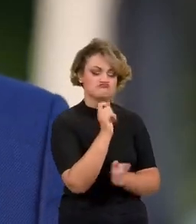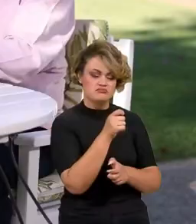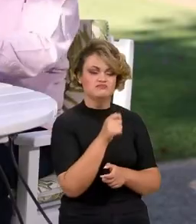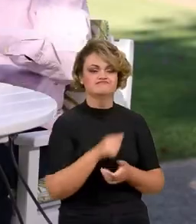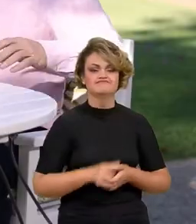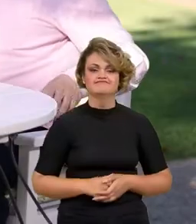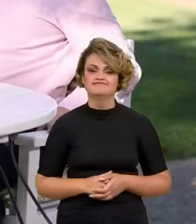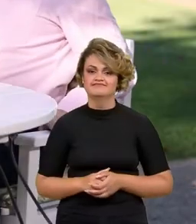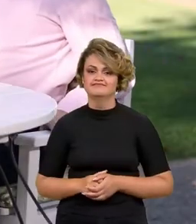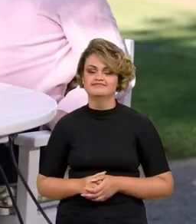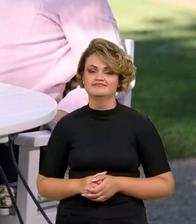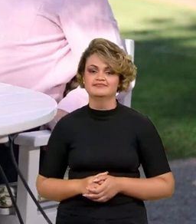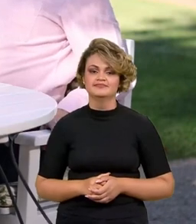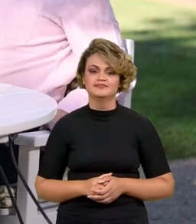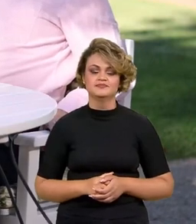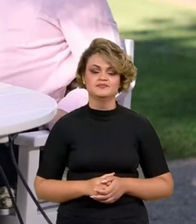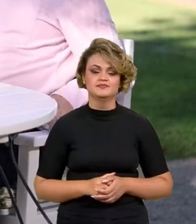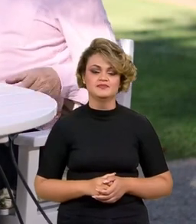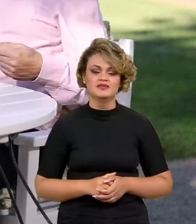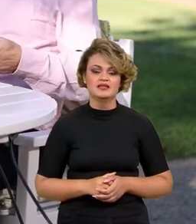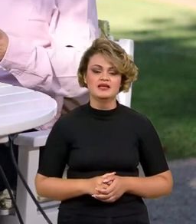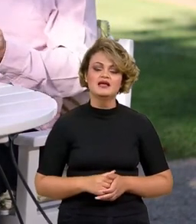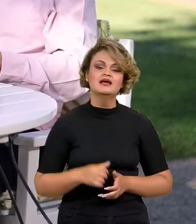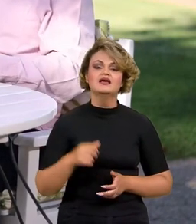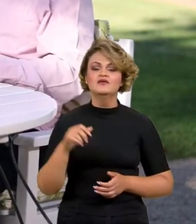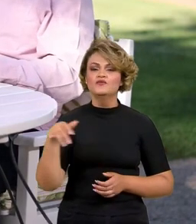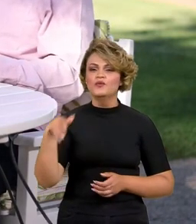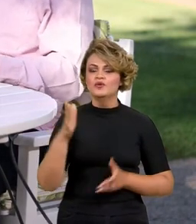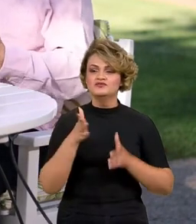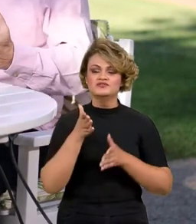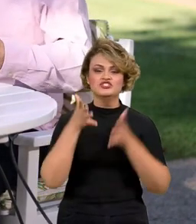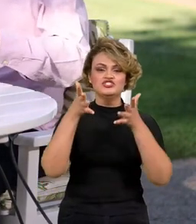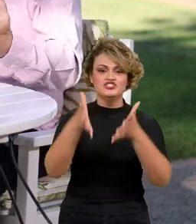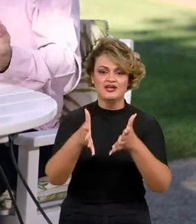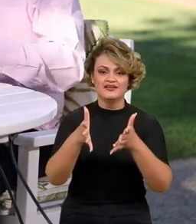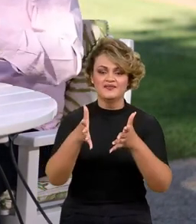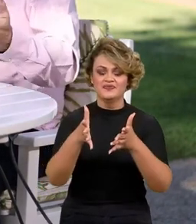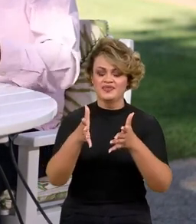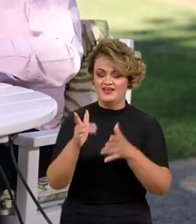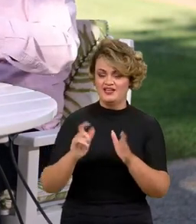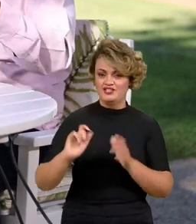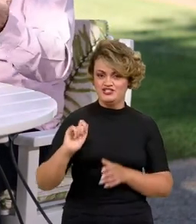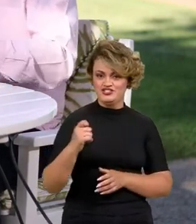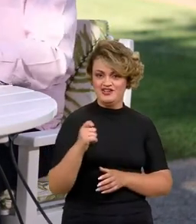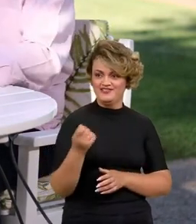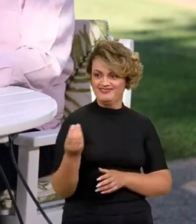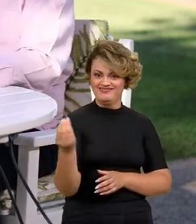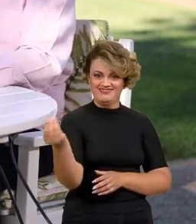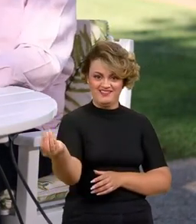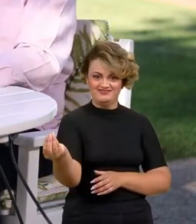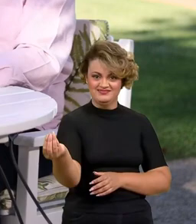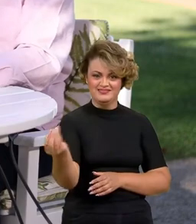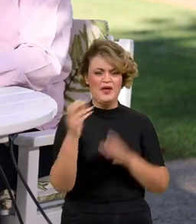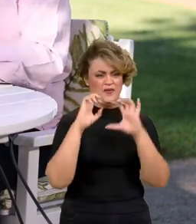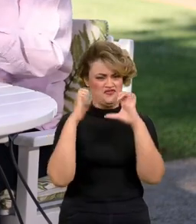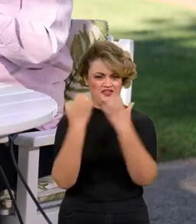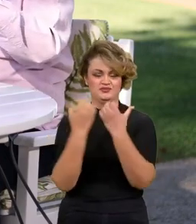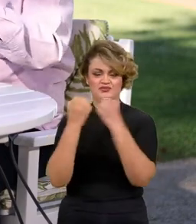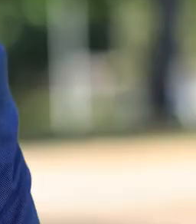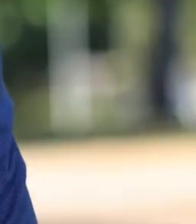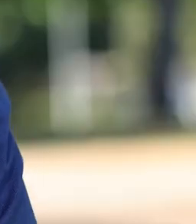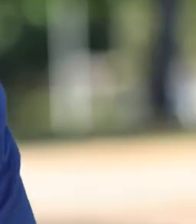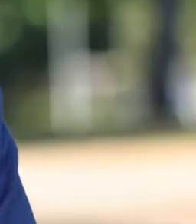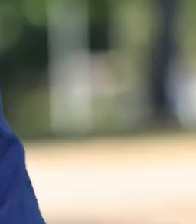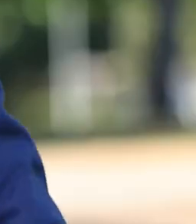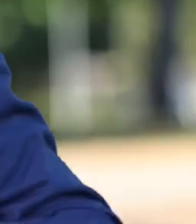quando você encontra essas pessoas e entrega a chave porque uma coisa tipo de Cerimônia que o senhor já fez muitas vezes mas eu imagino